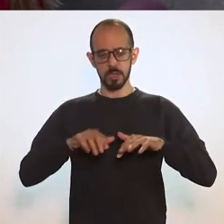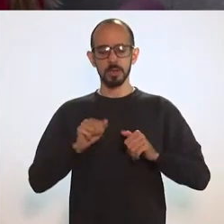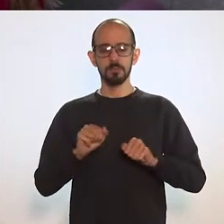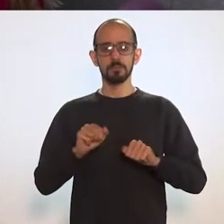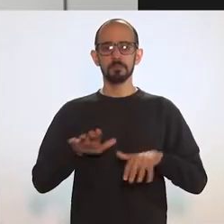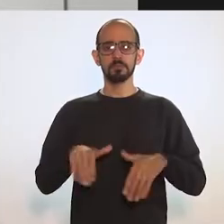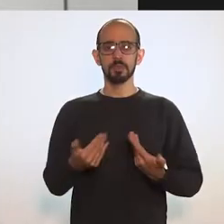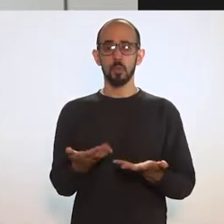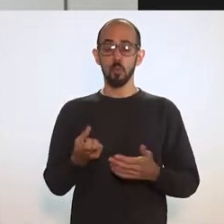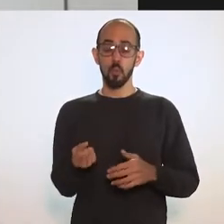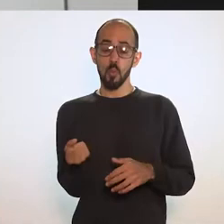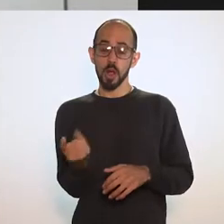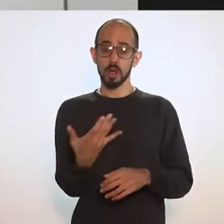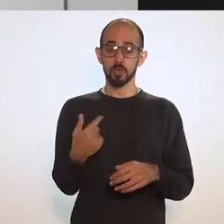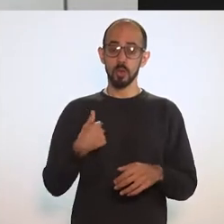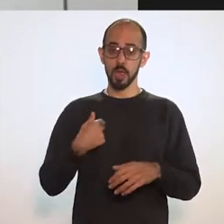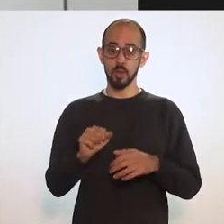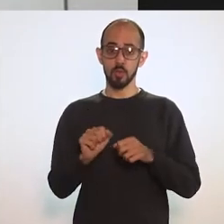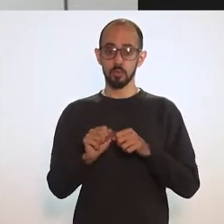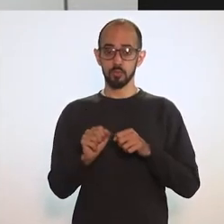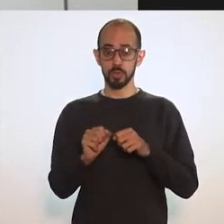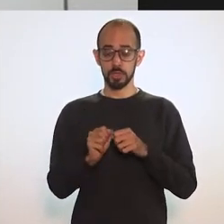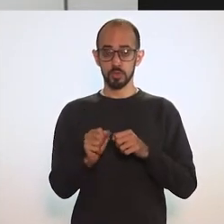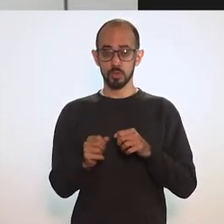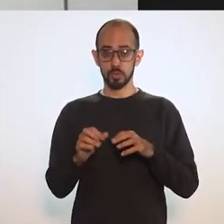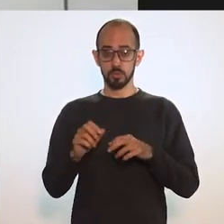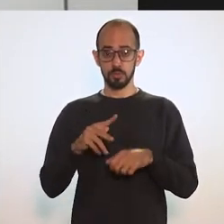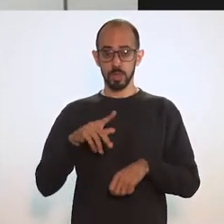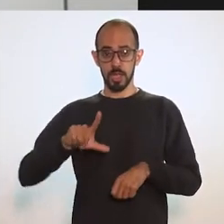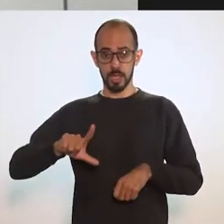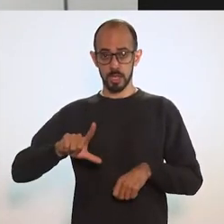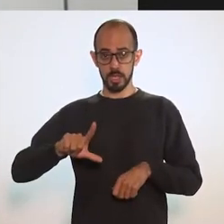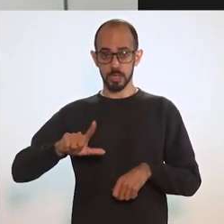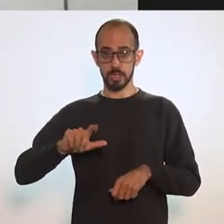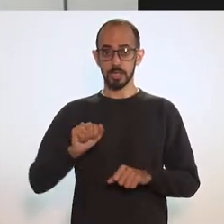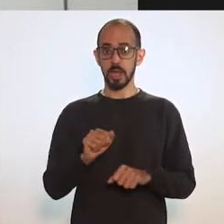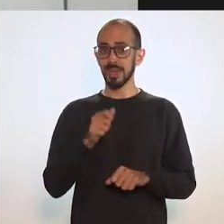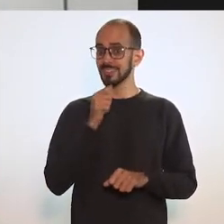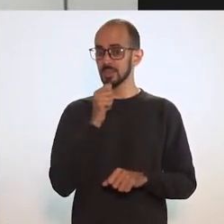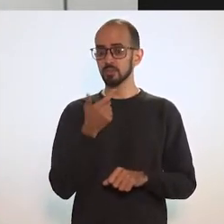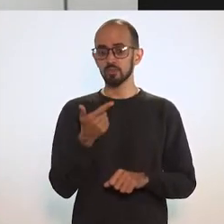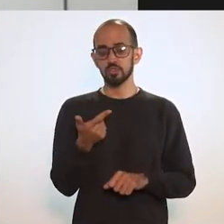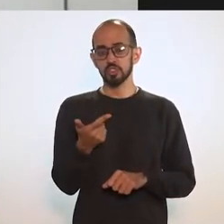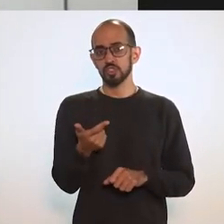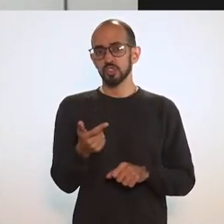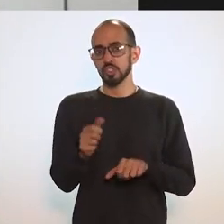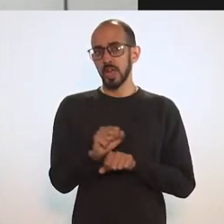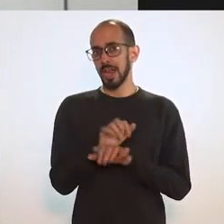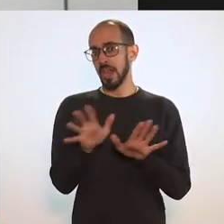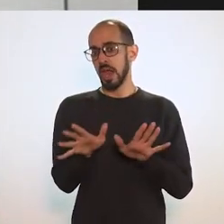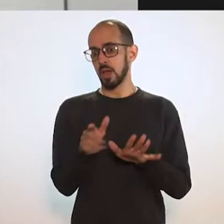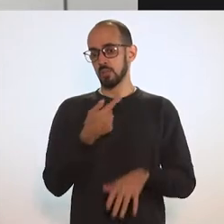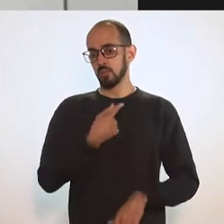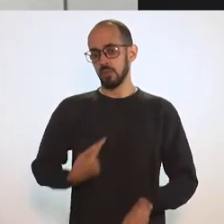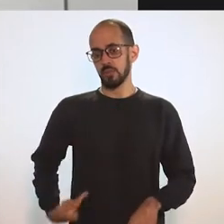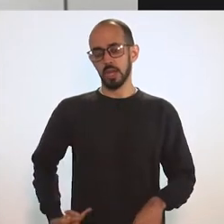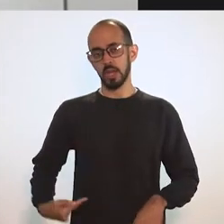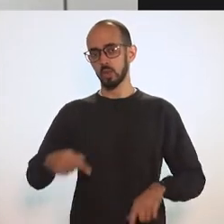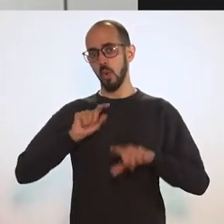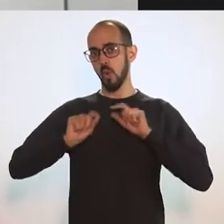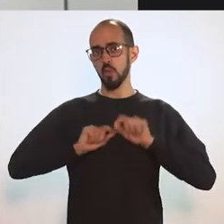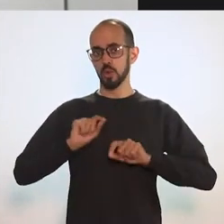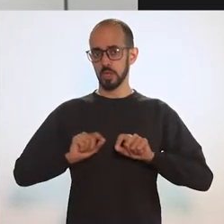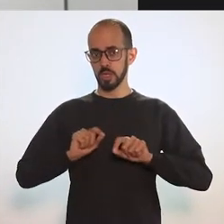quando aprovou esse projeto, quando houve o veto do governador, acho que ainda não estava claro o suficiente para o governador